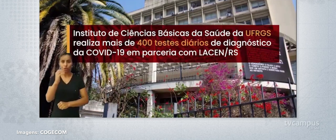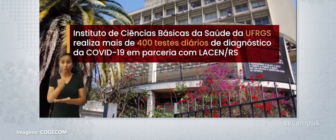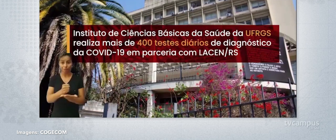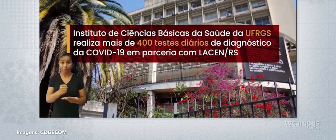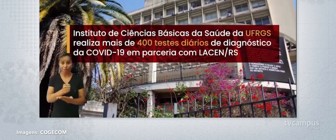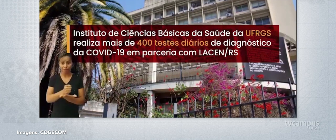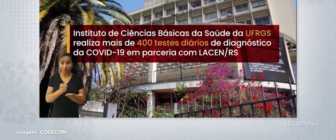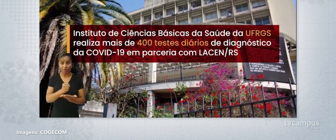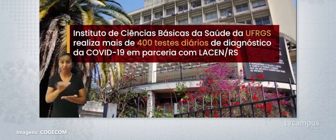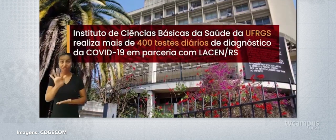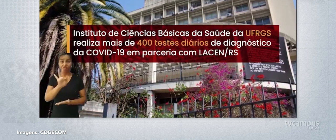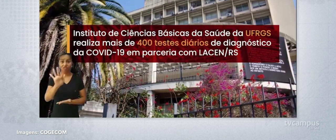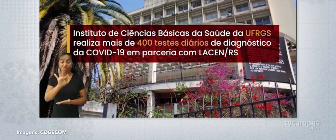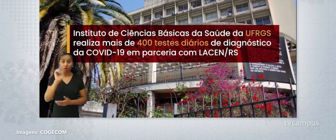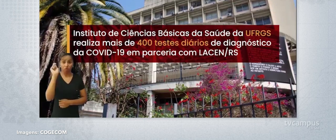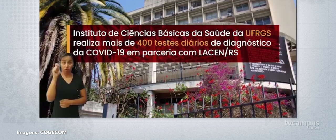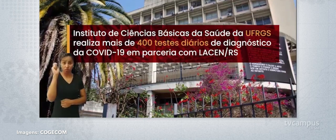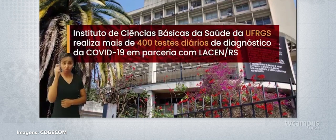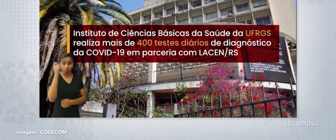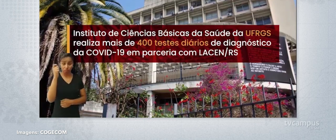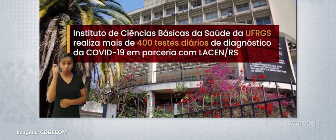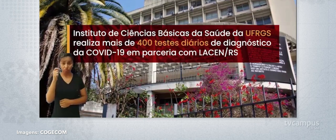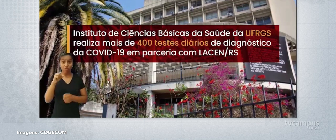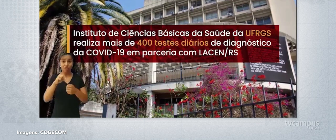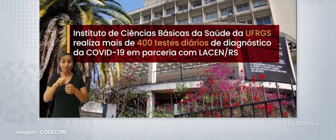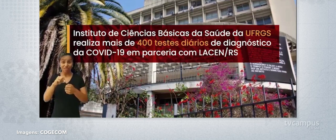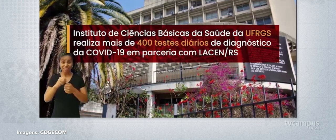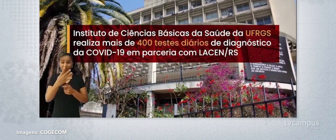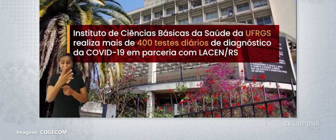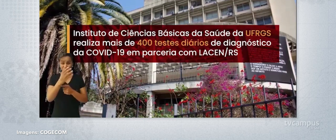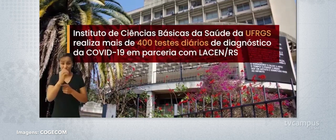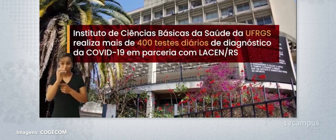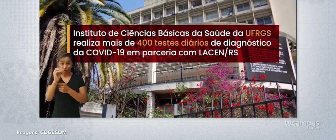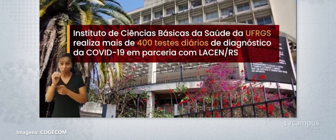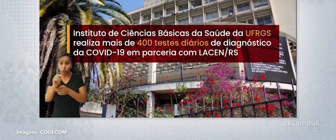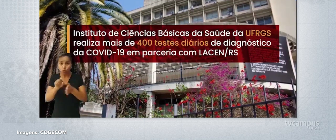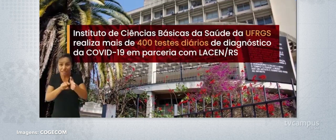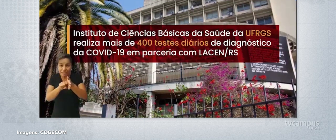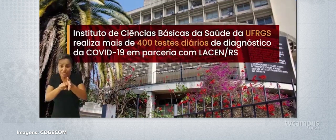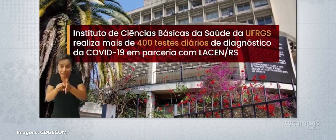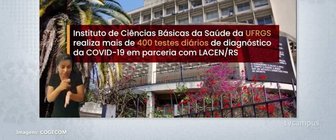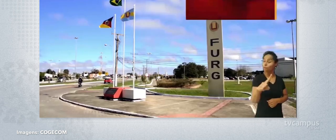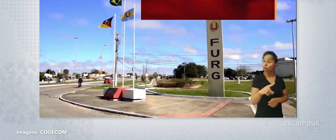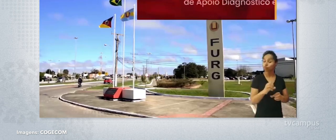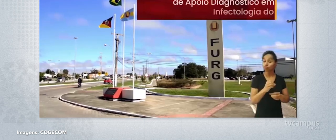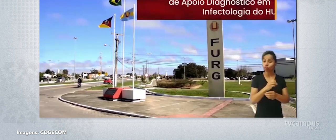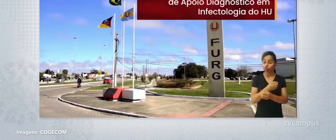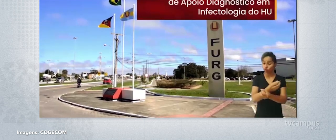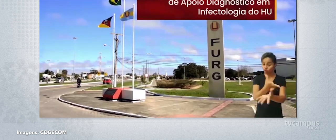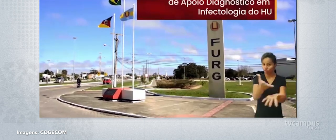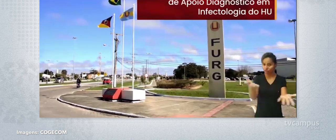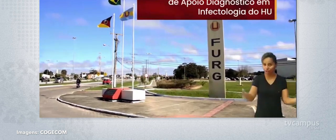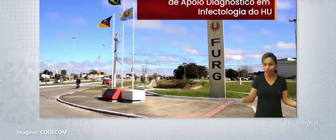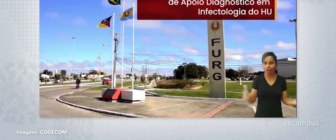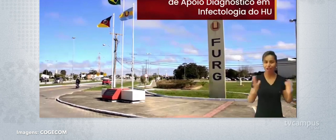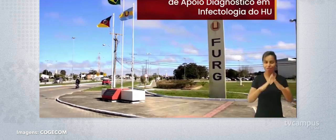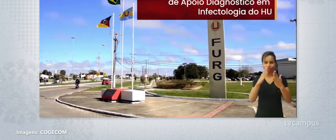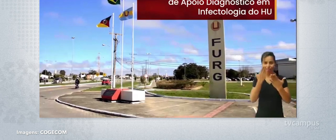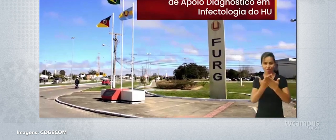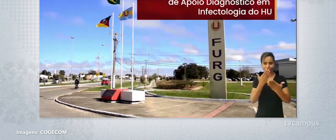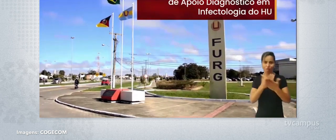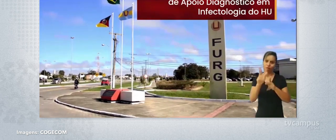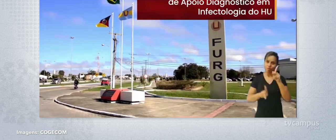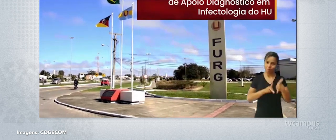e discente em diferentes ações, como a campanha de vacinação para o combate à influenza, no desenvolvimento e aplicação